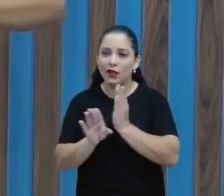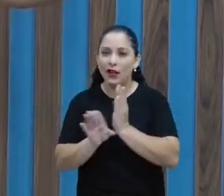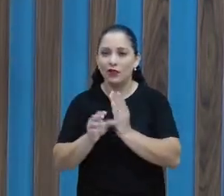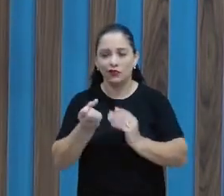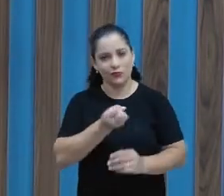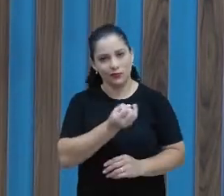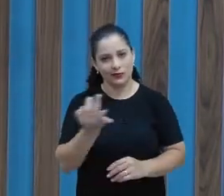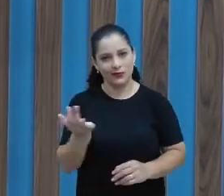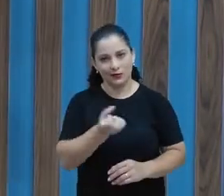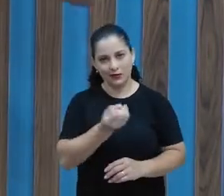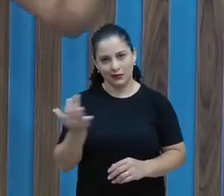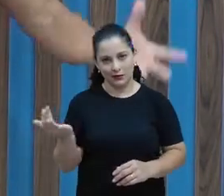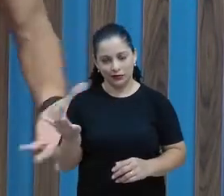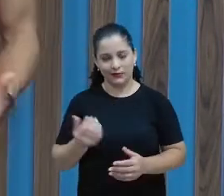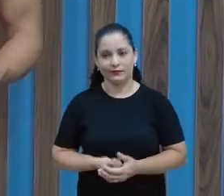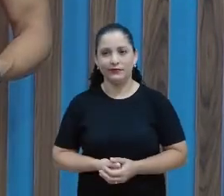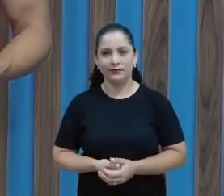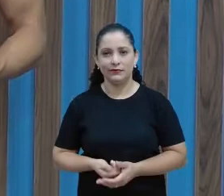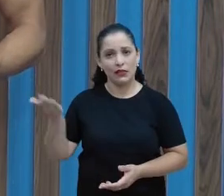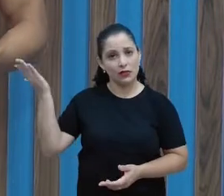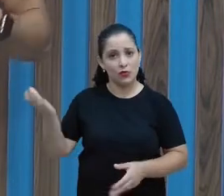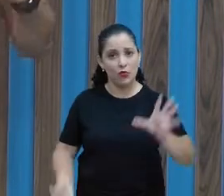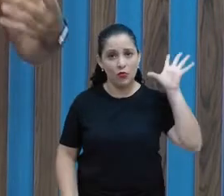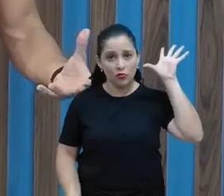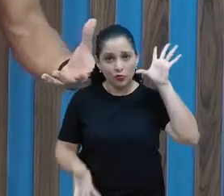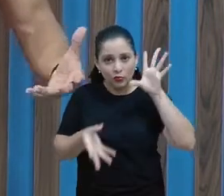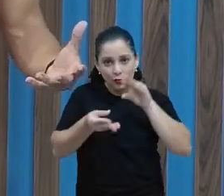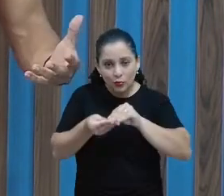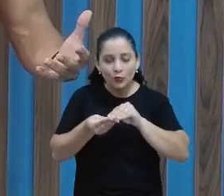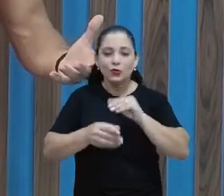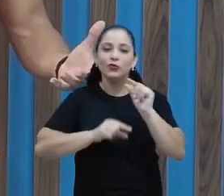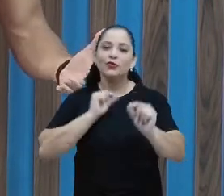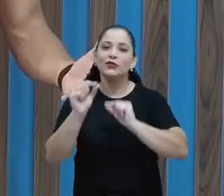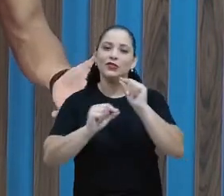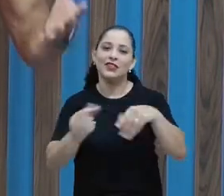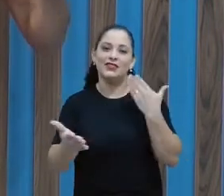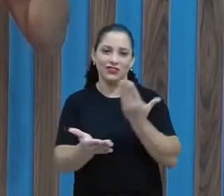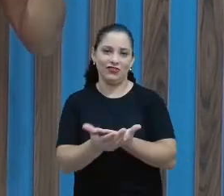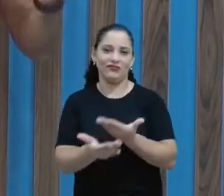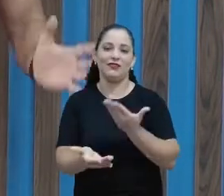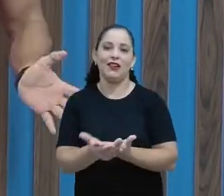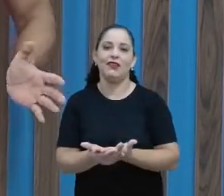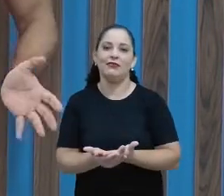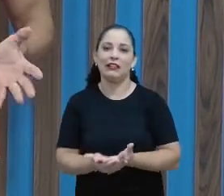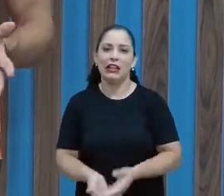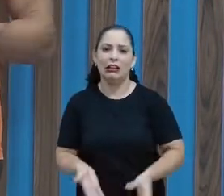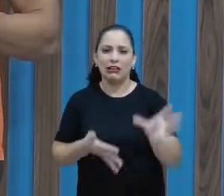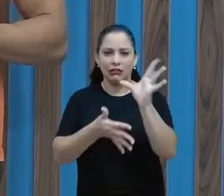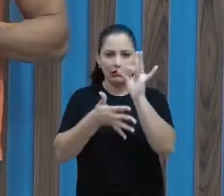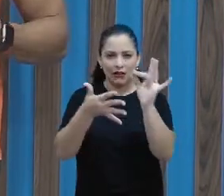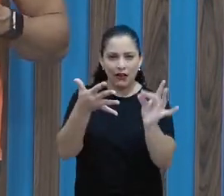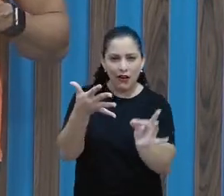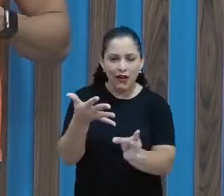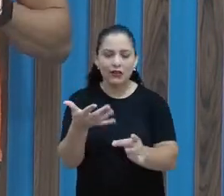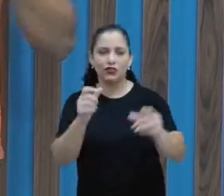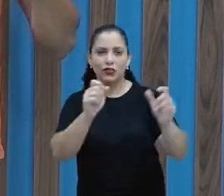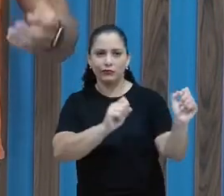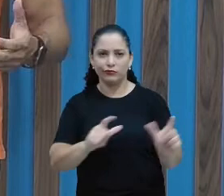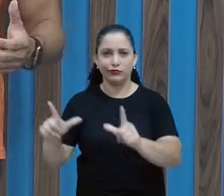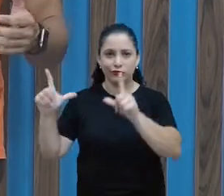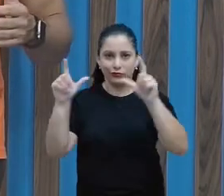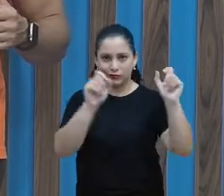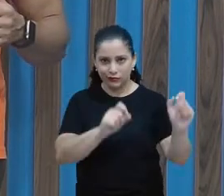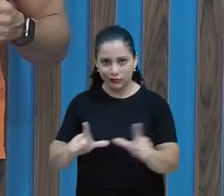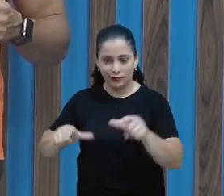Então, esse foi um apanhado do que a gente vai ver, certo? Com mais detalhe, cada slidezinho desse aí